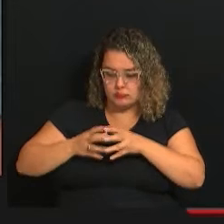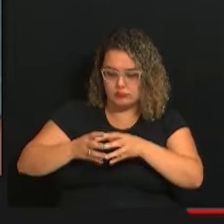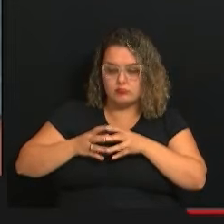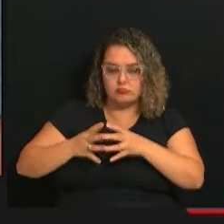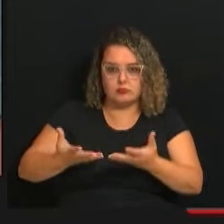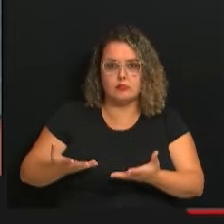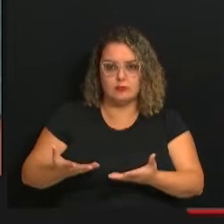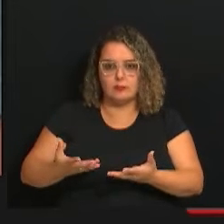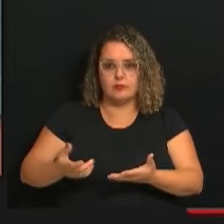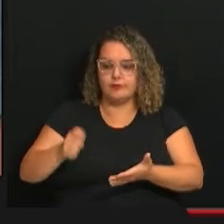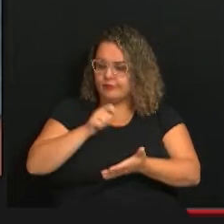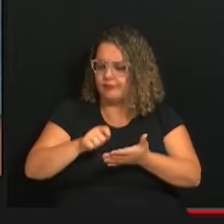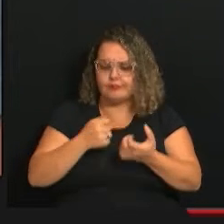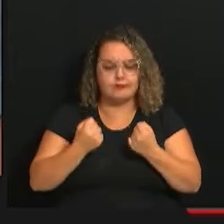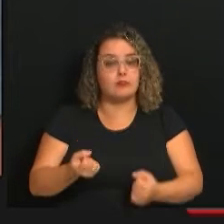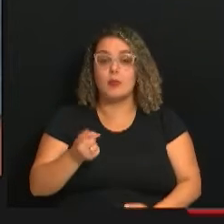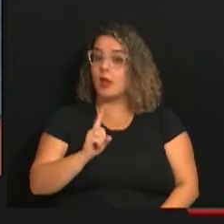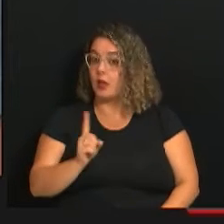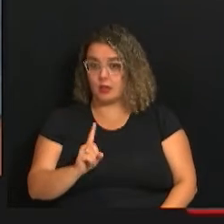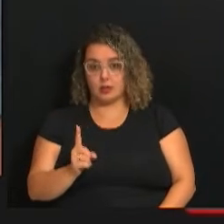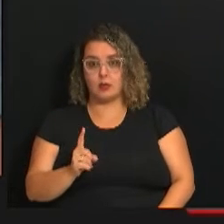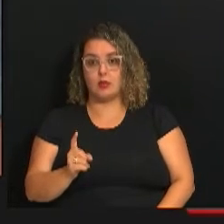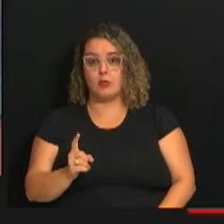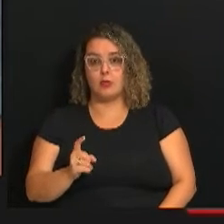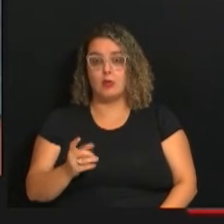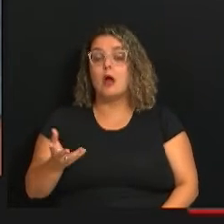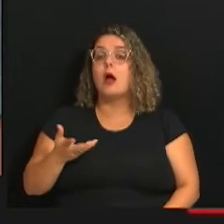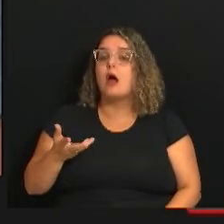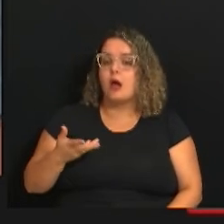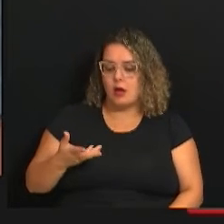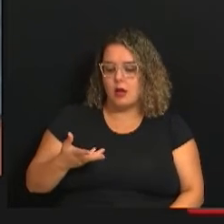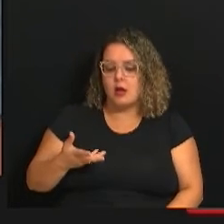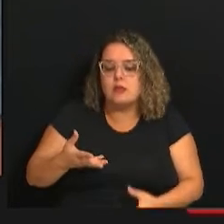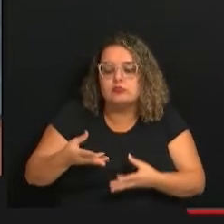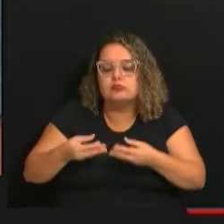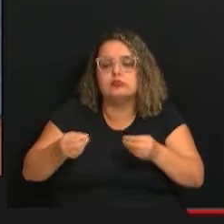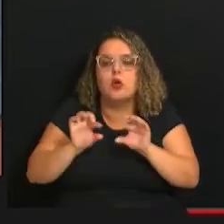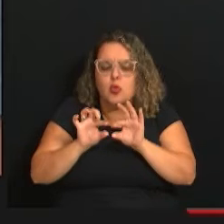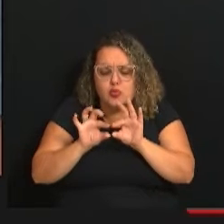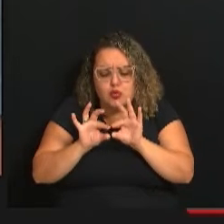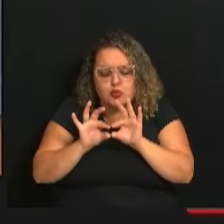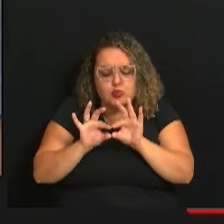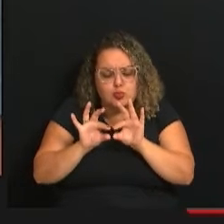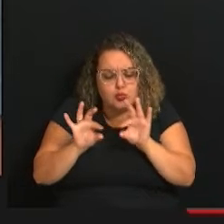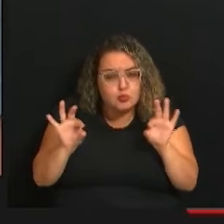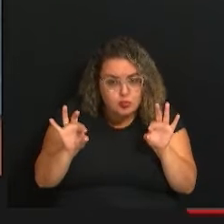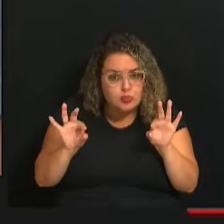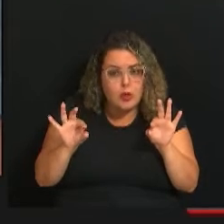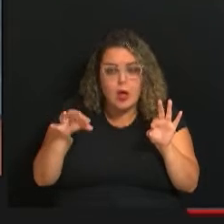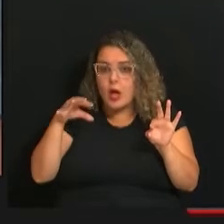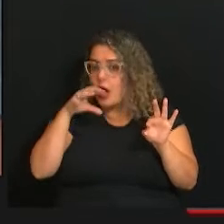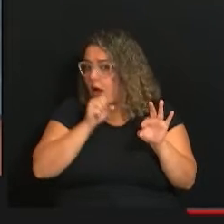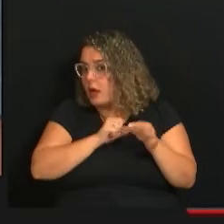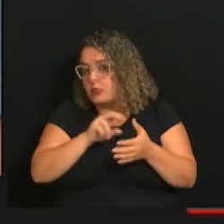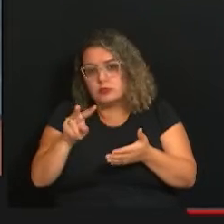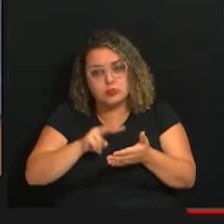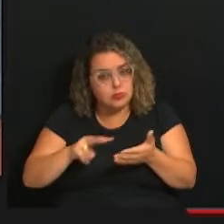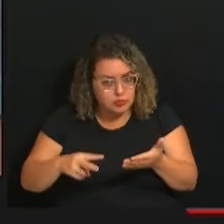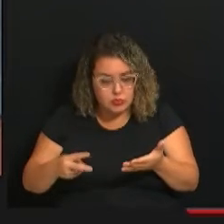eu acho que é conhecimento, autoconhecimento. Sobre quem você é, como você age, o